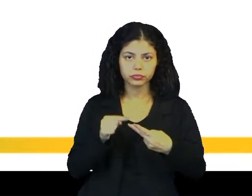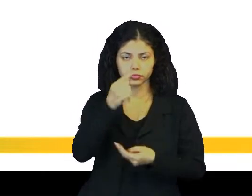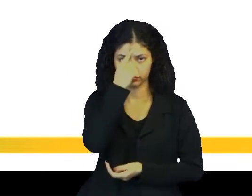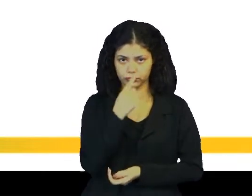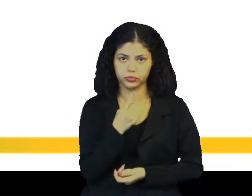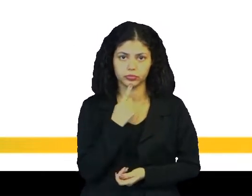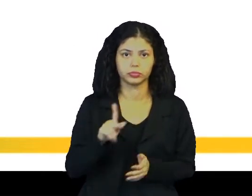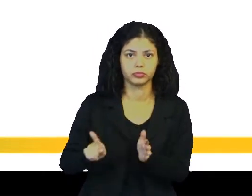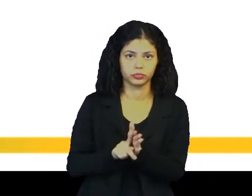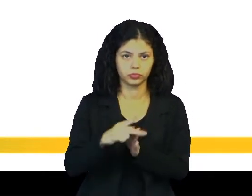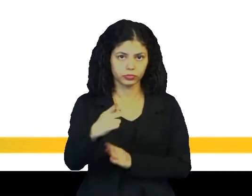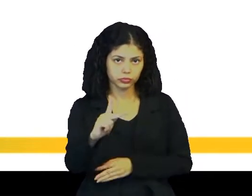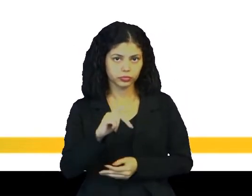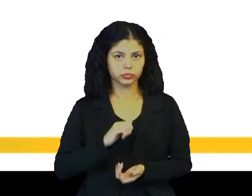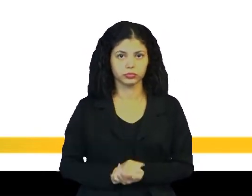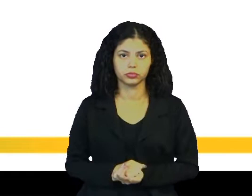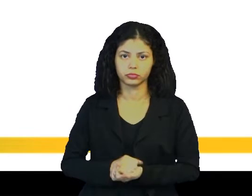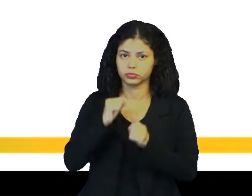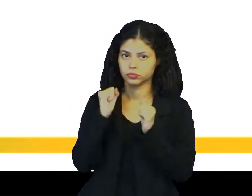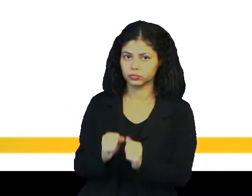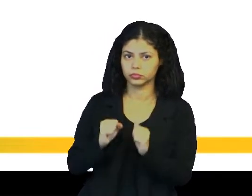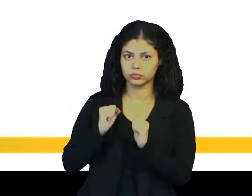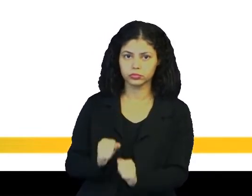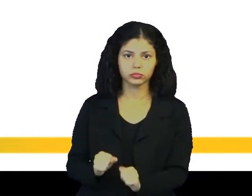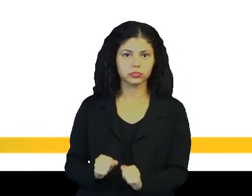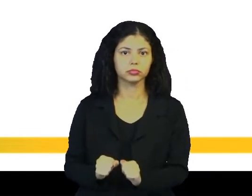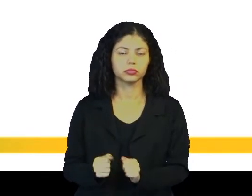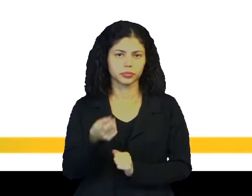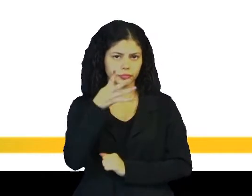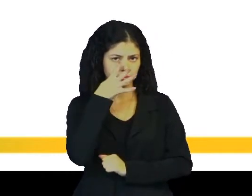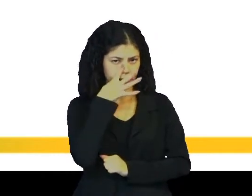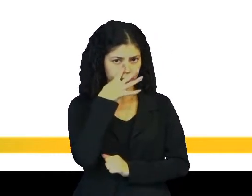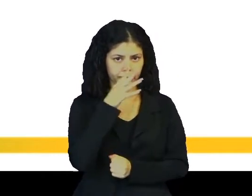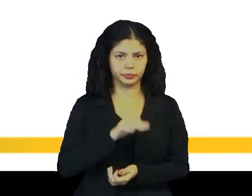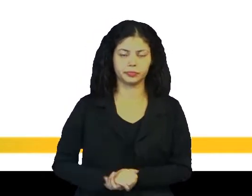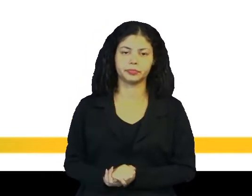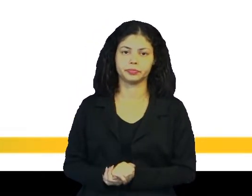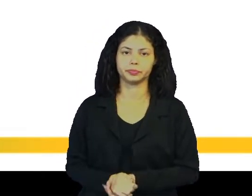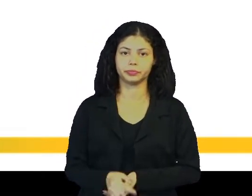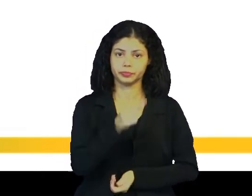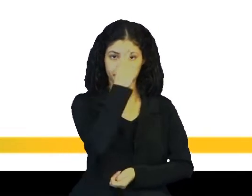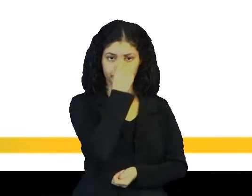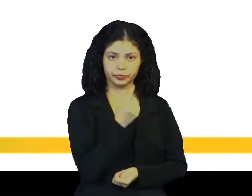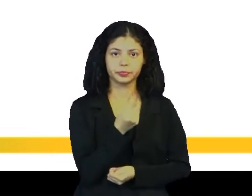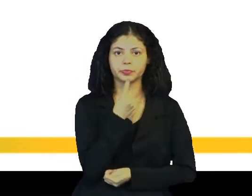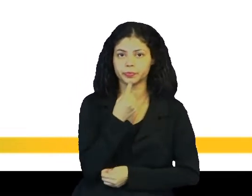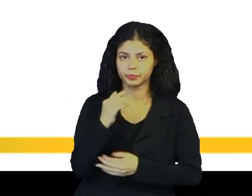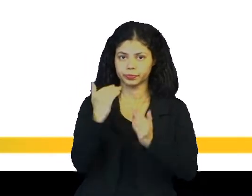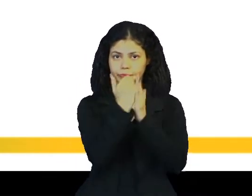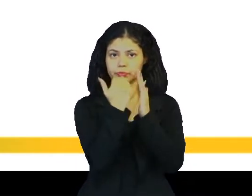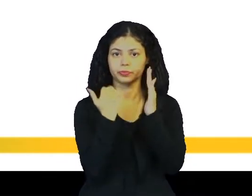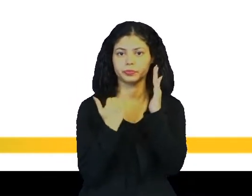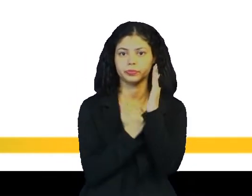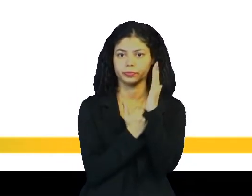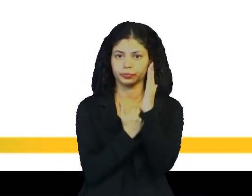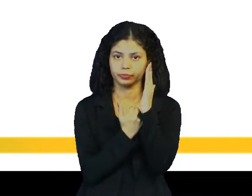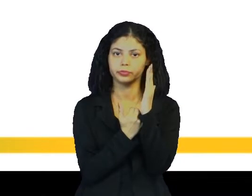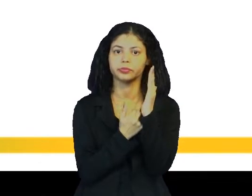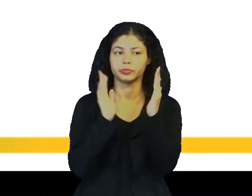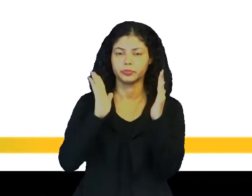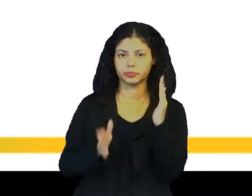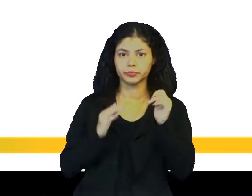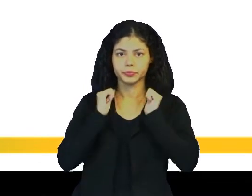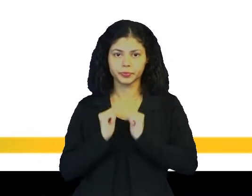aí, que a gente pode observar. Na imagem aí de baixo, nós